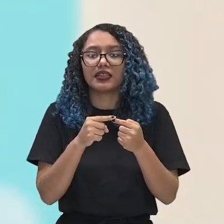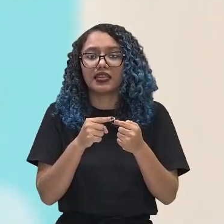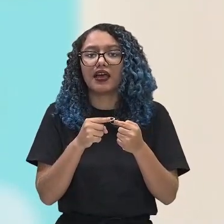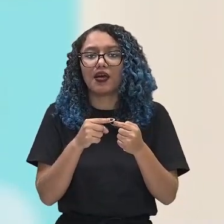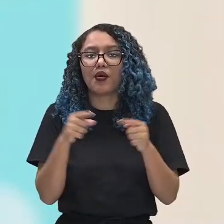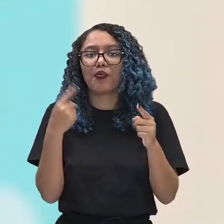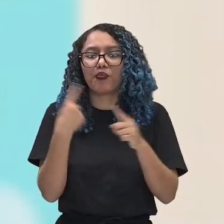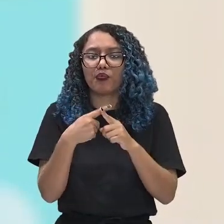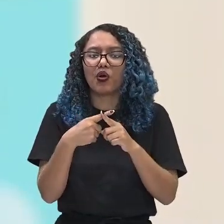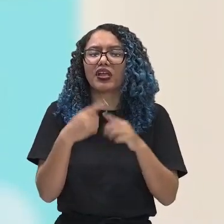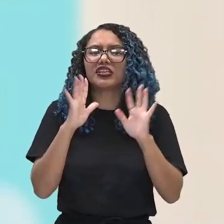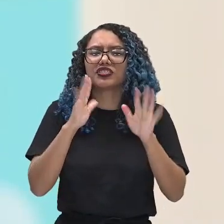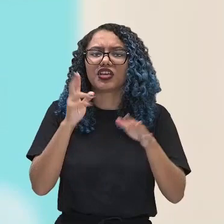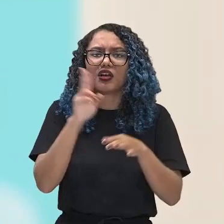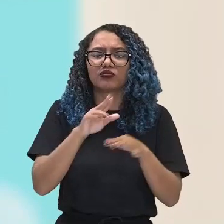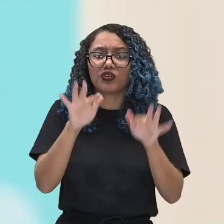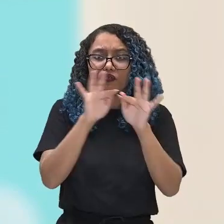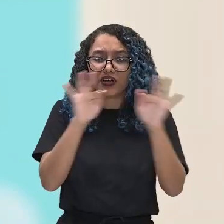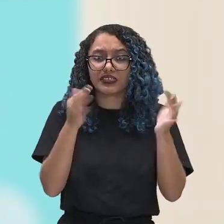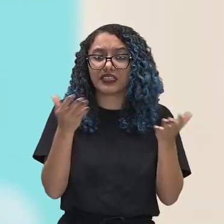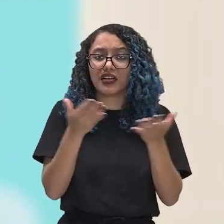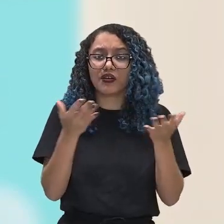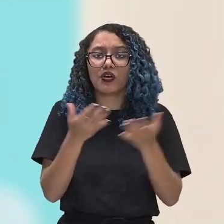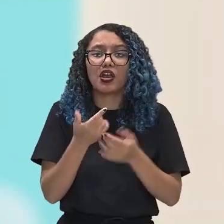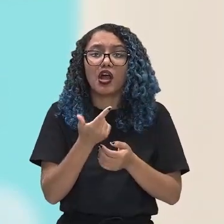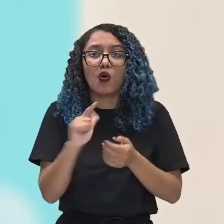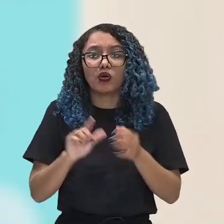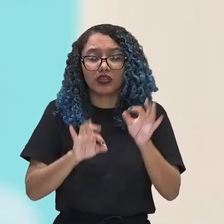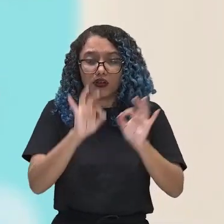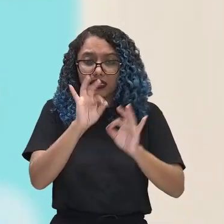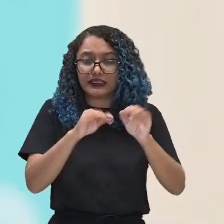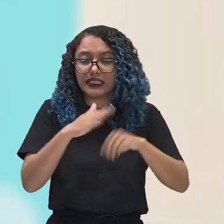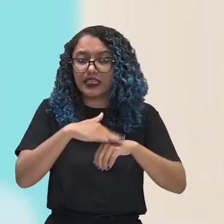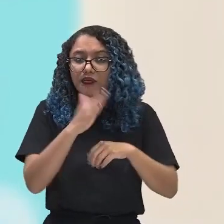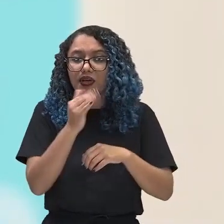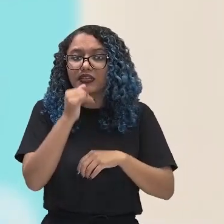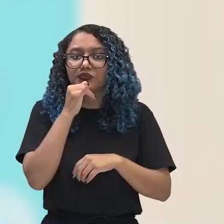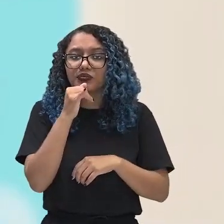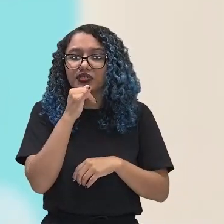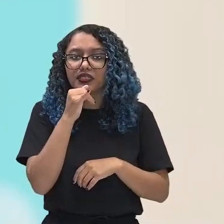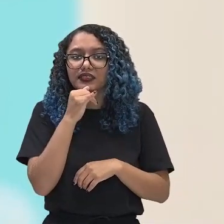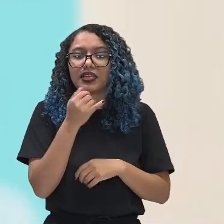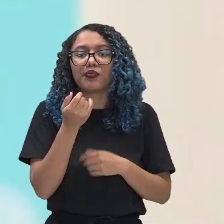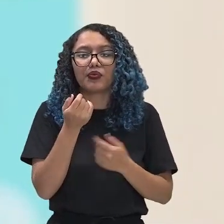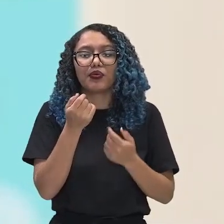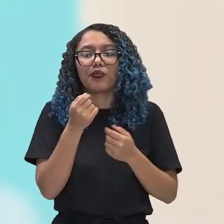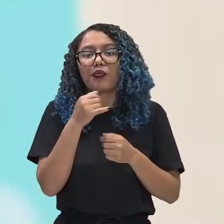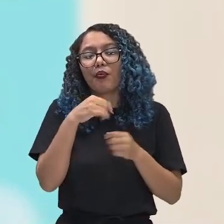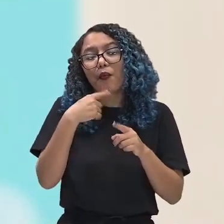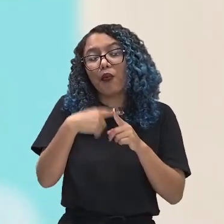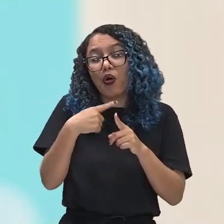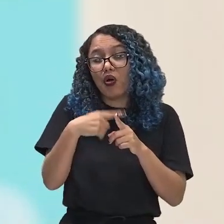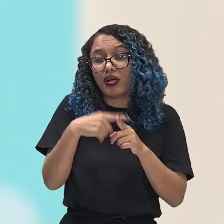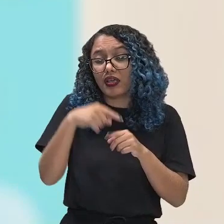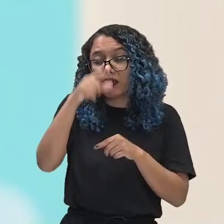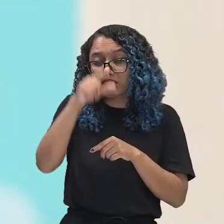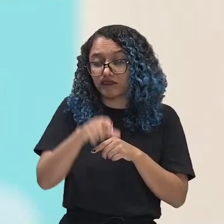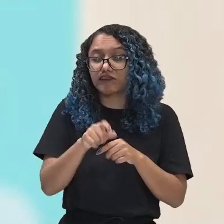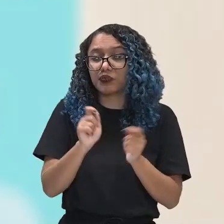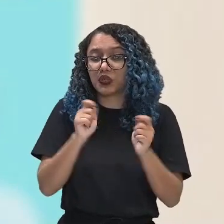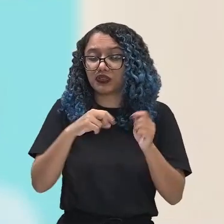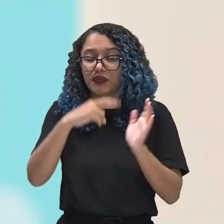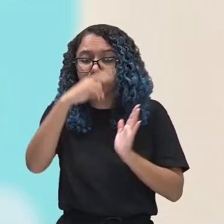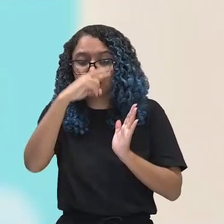dia, agora eu posso usar uma fala mais pensada, porque agora o meu leitor vai entender, beleza? E aí, diante